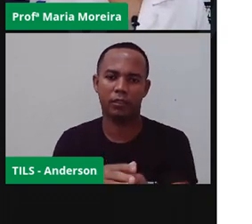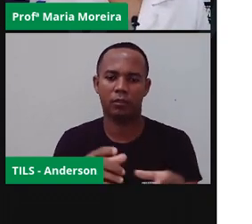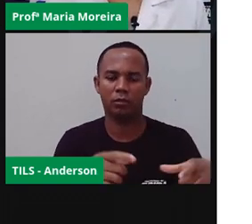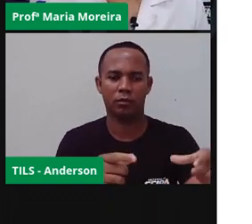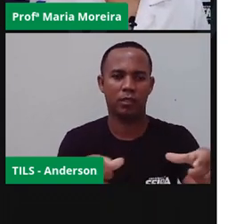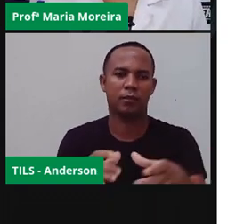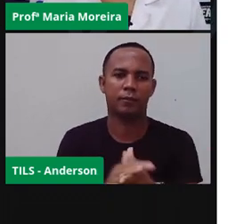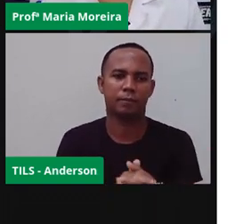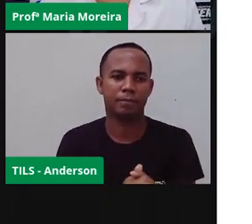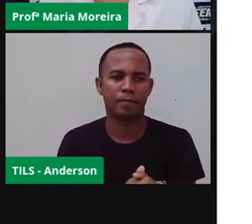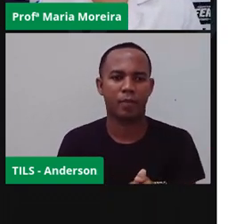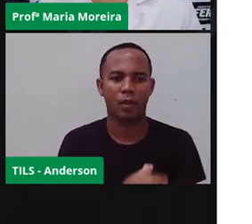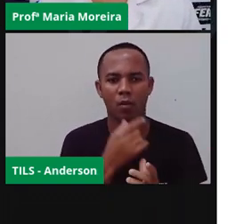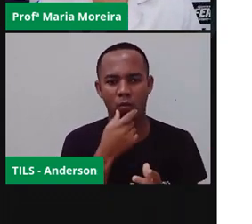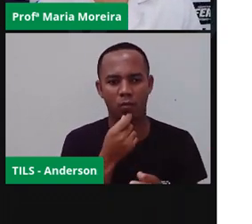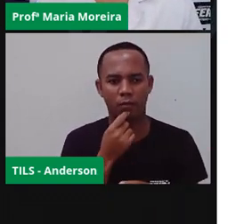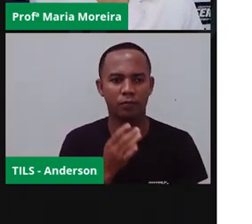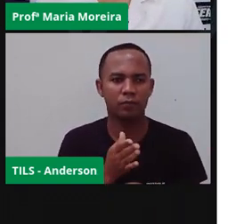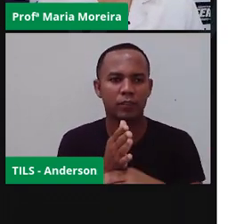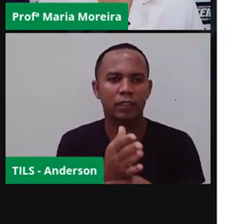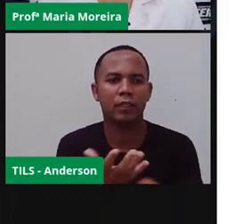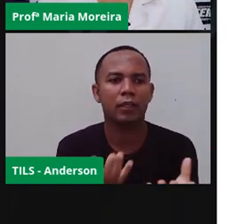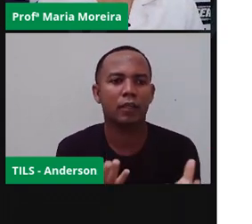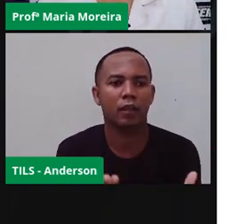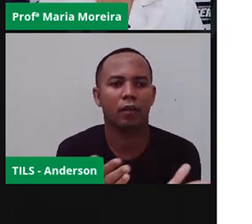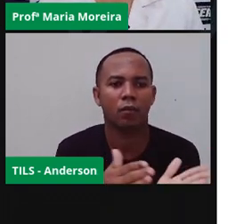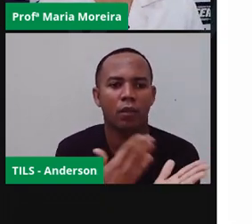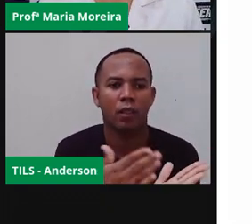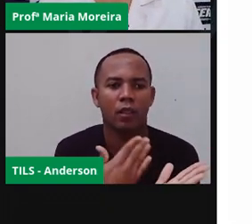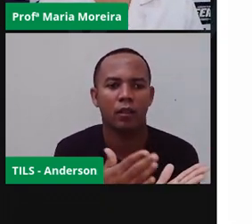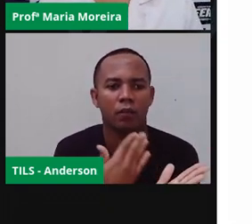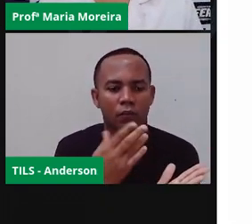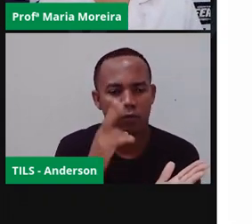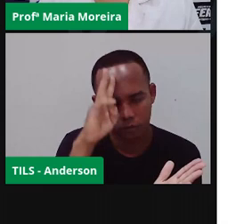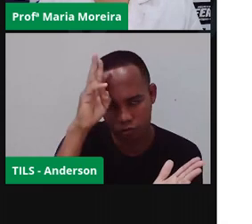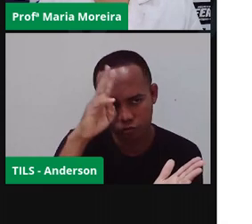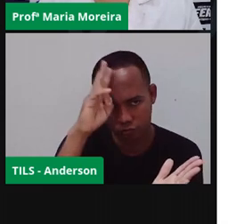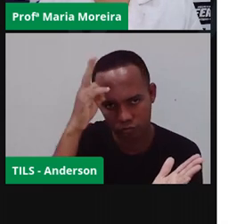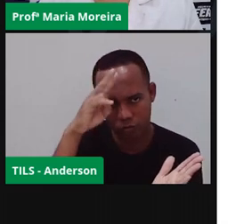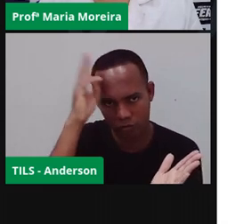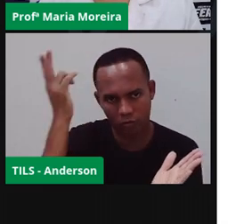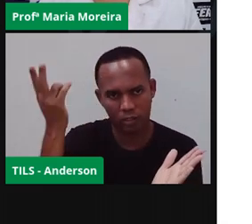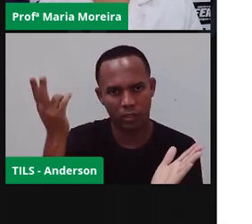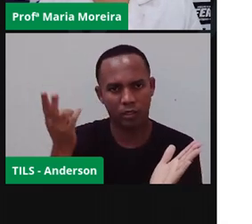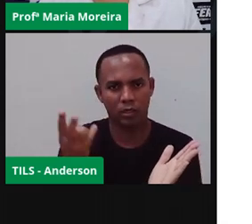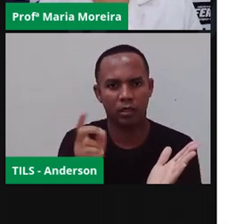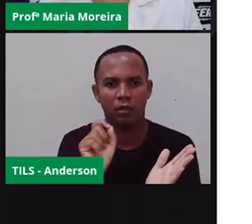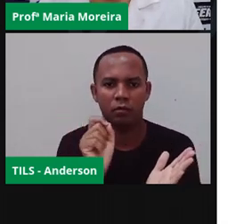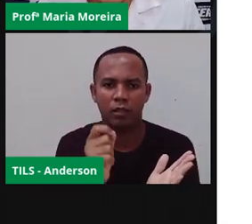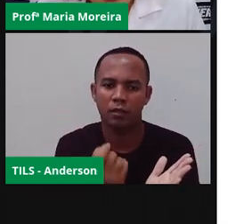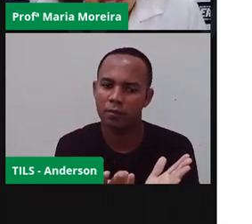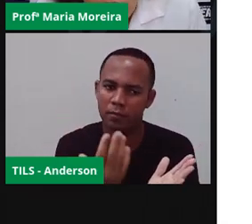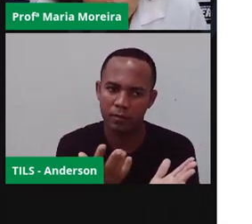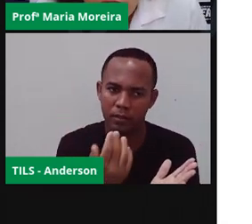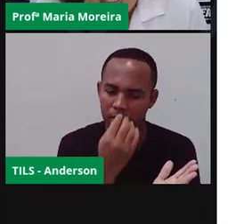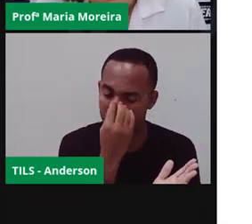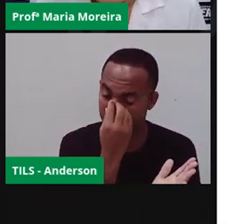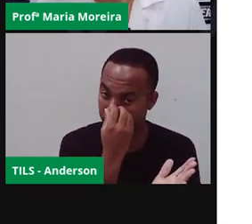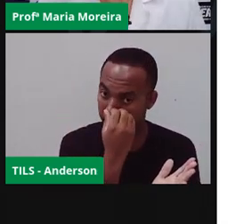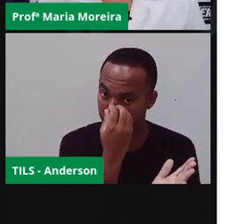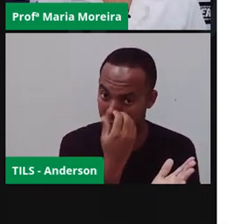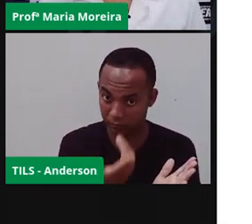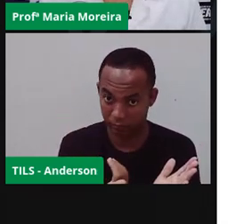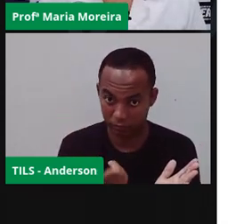biblioteca o quê? Um livro, não é isso? Sobre o quê? A história do vandalismo. Aí o que é que a moça diz? A moça? Acho que